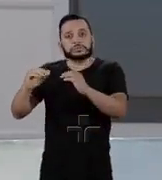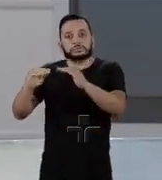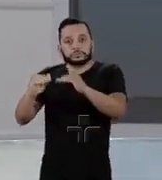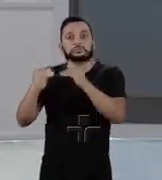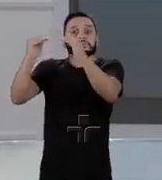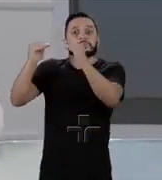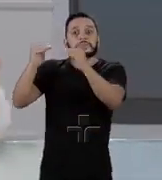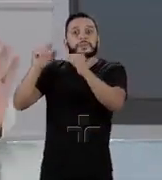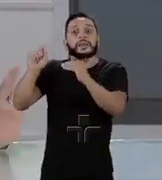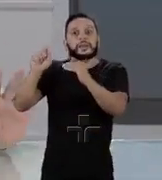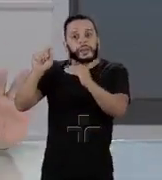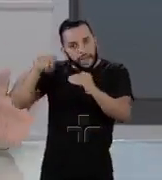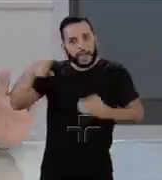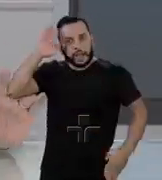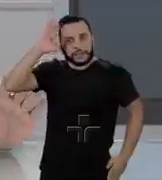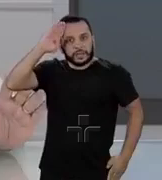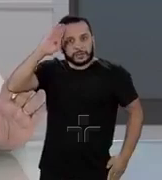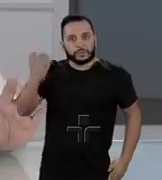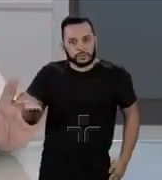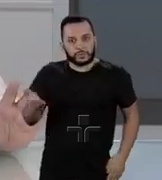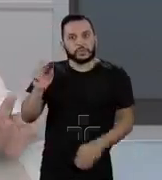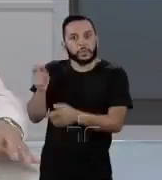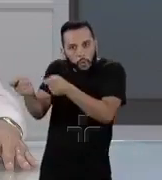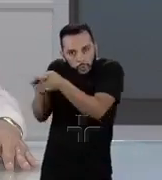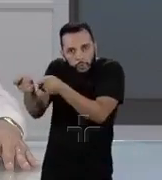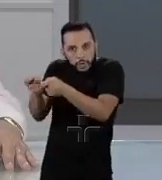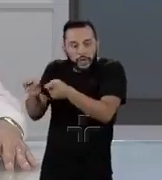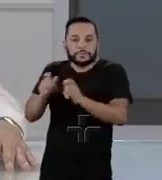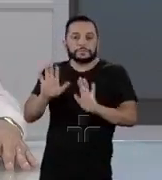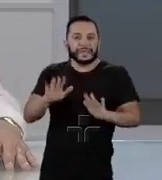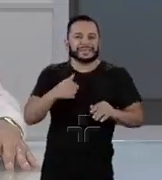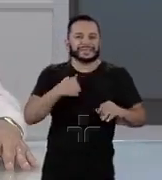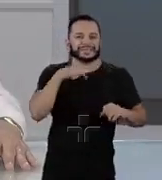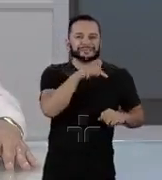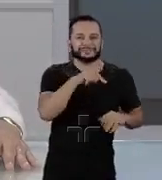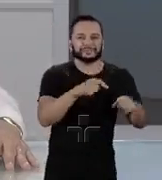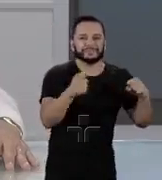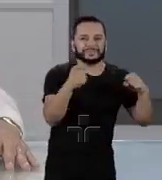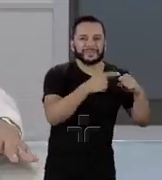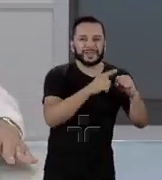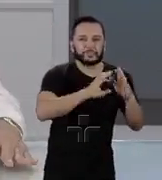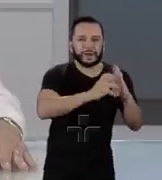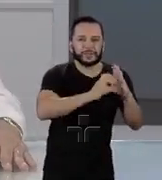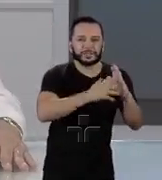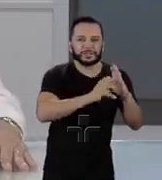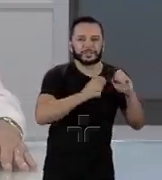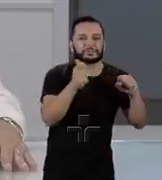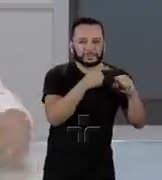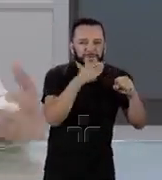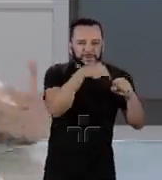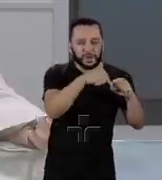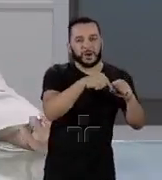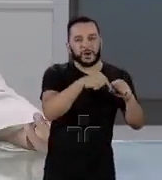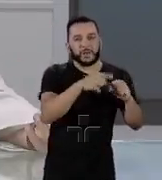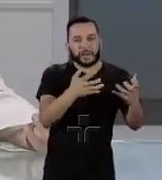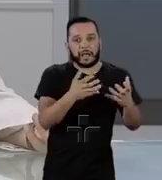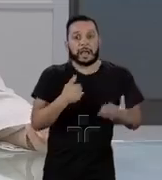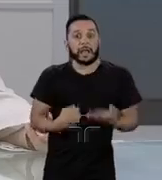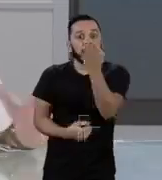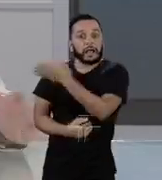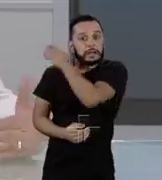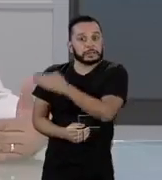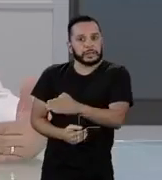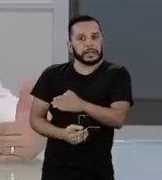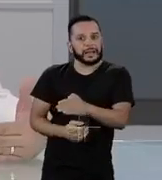Então, eu acho que a intenção do pessoal, ela é sim marcadamente eleitoral, porque ele não tem muito o que